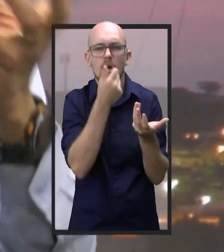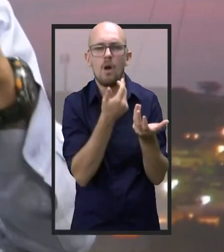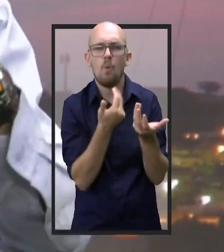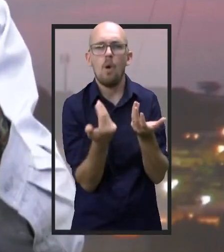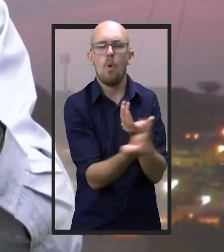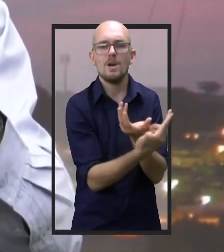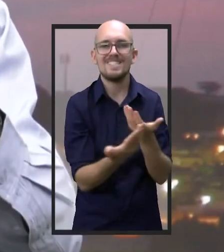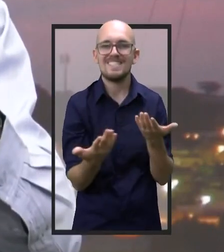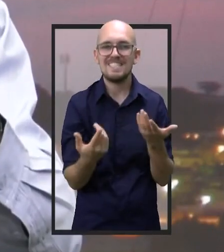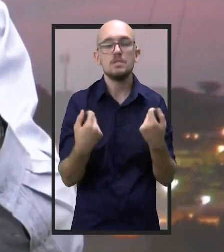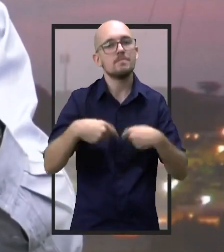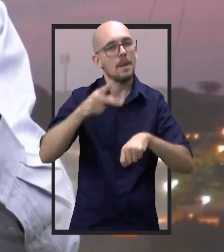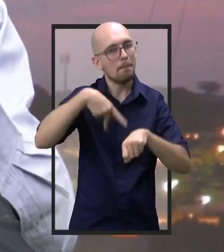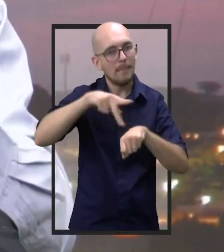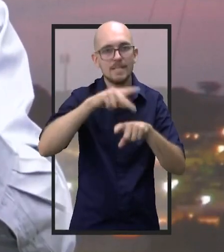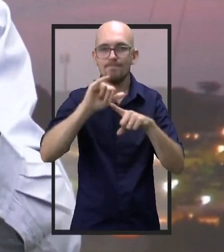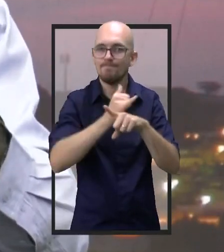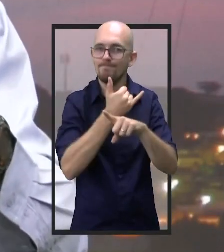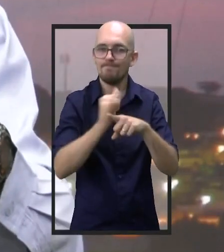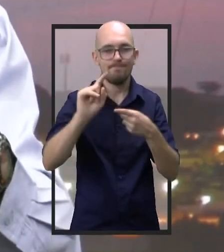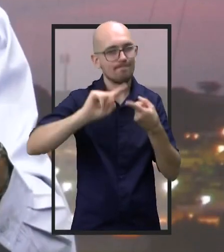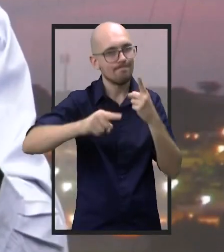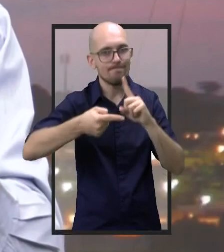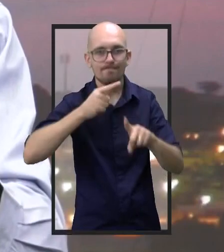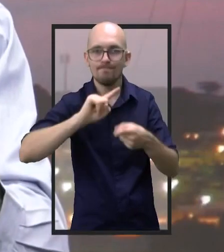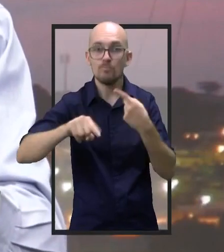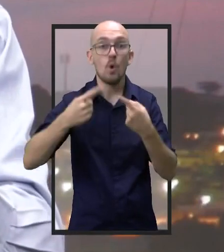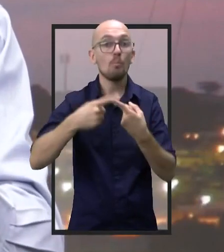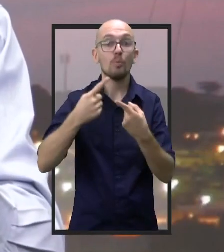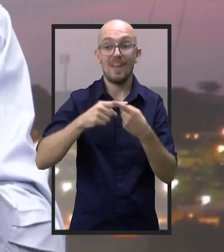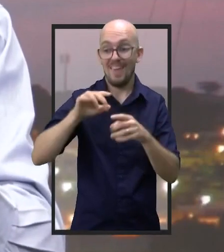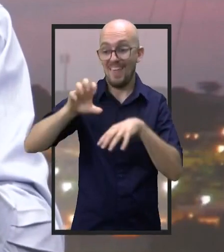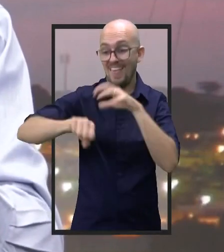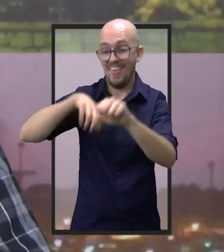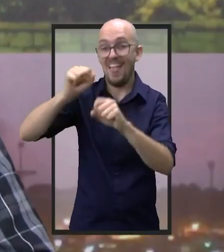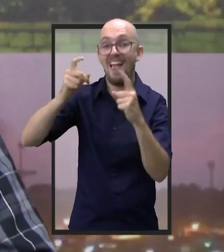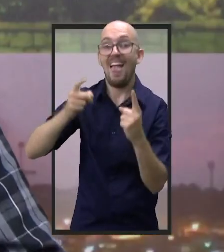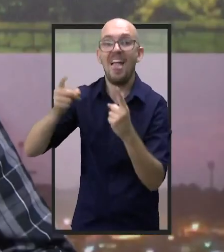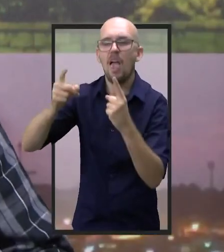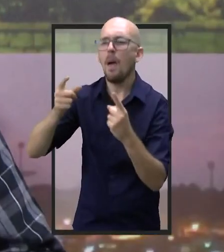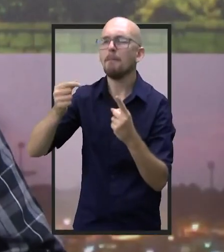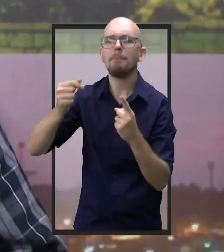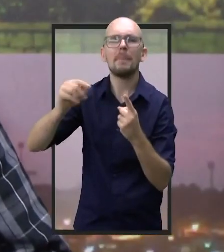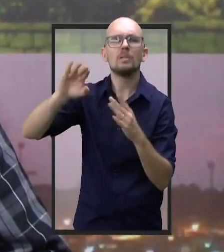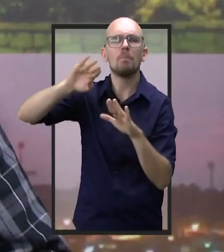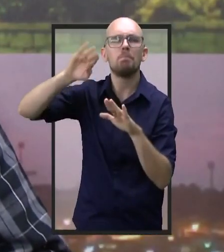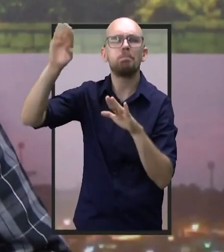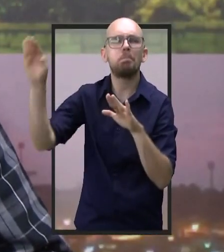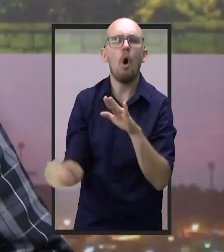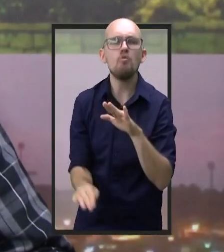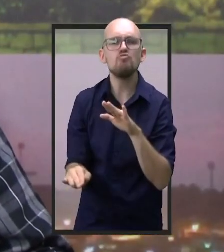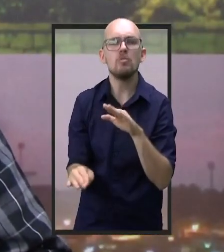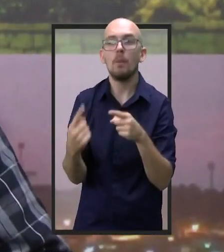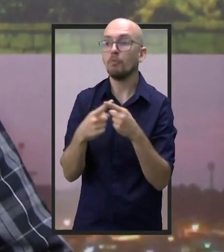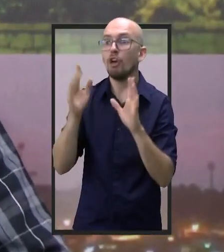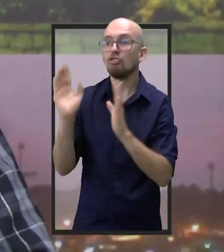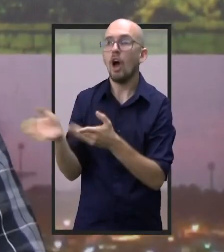produção tudo ao mesmo tempo, na hora que colhe, o preço vai cair, vai ter uma oferta